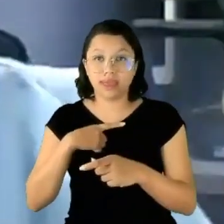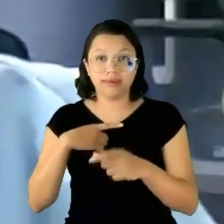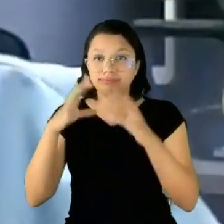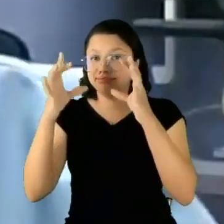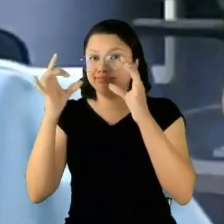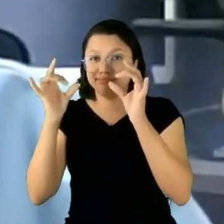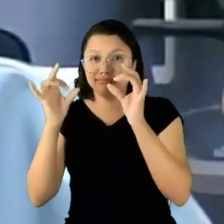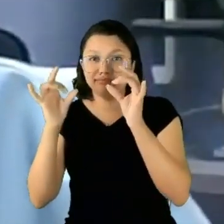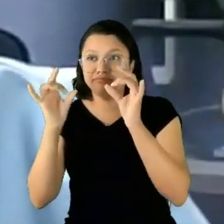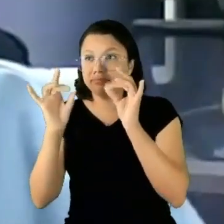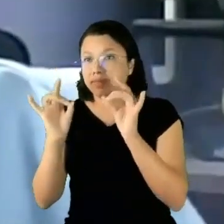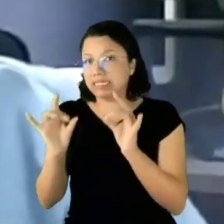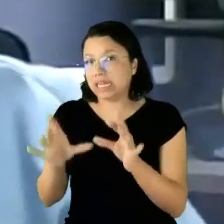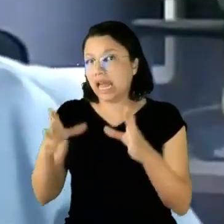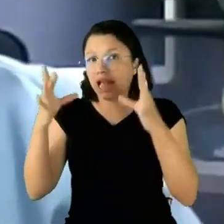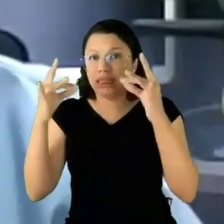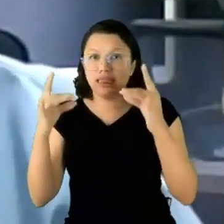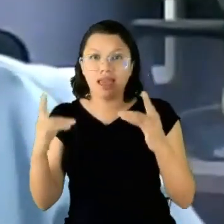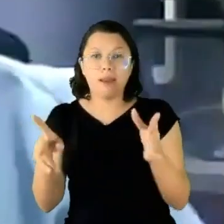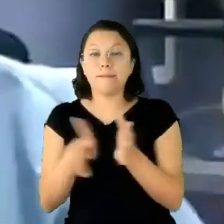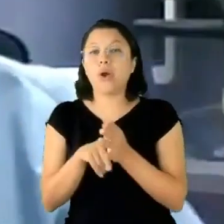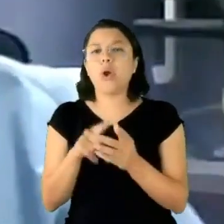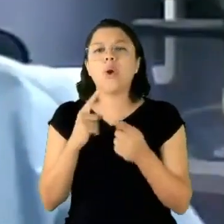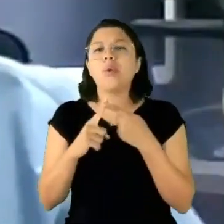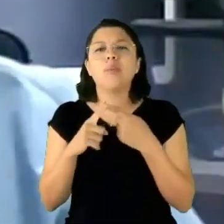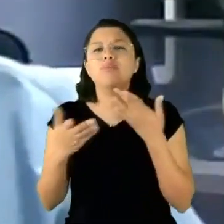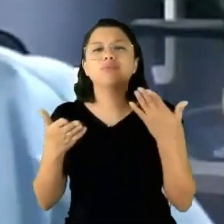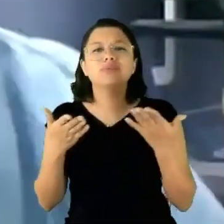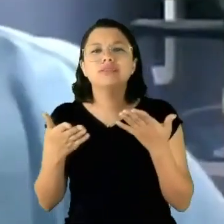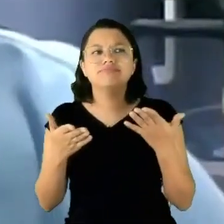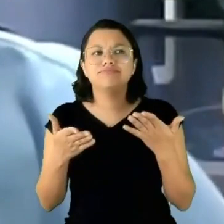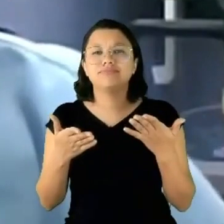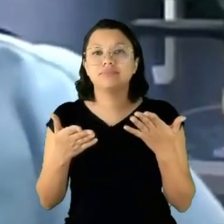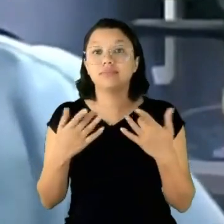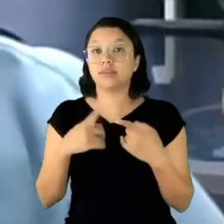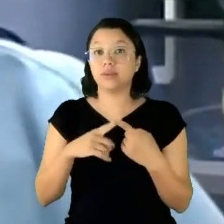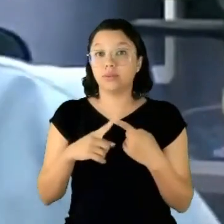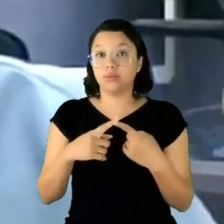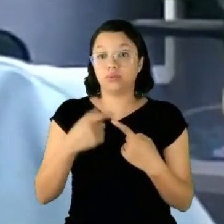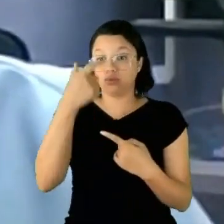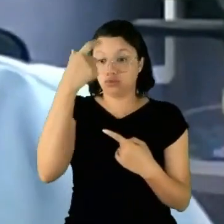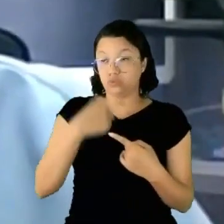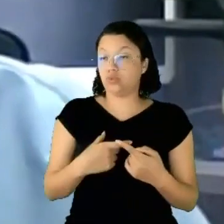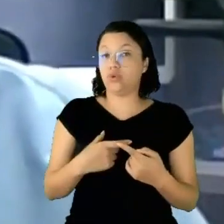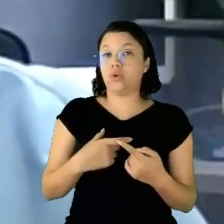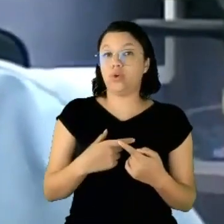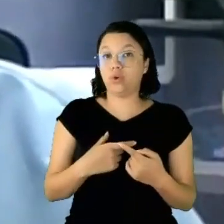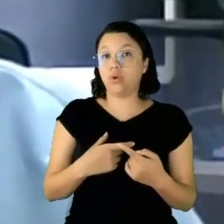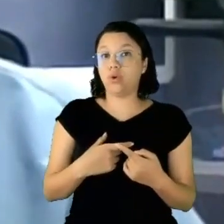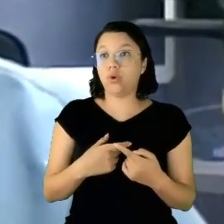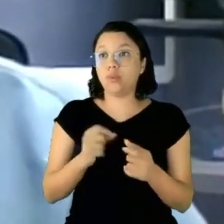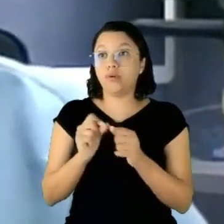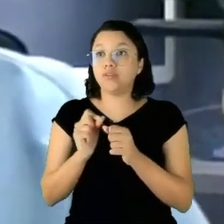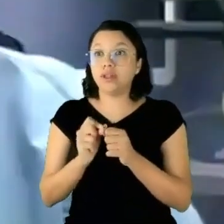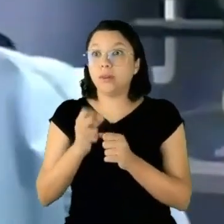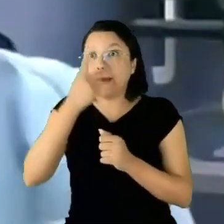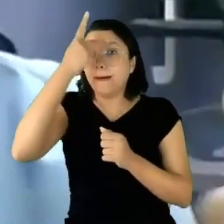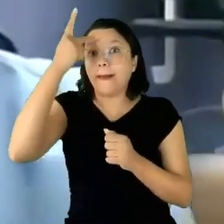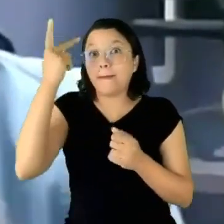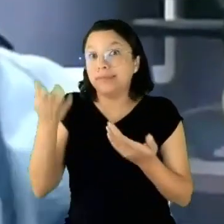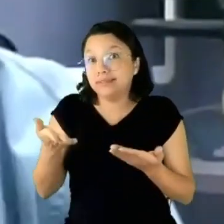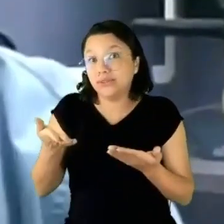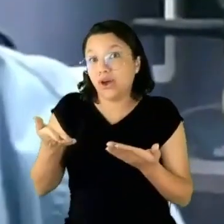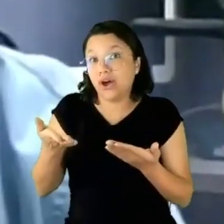Por que cada unidade judiciária tem sua peculiaridade? porque ela é gerida por pessoas e